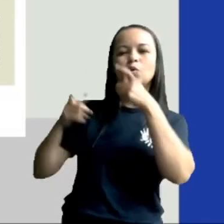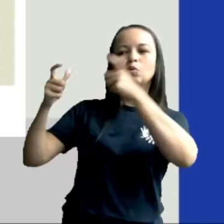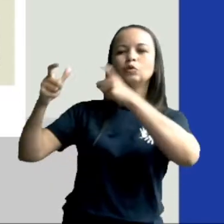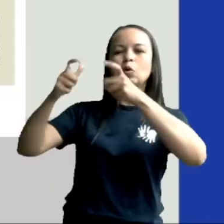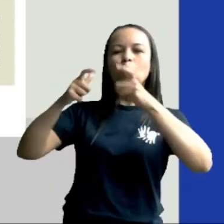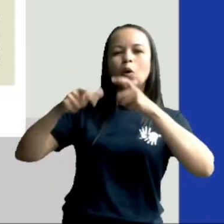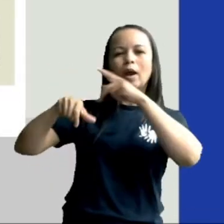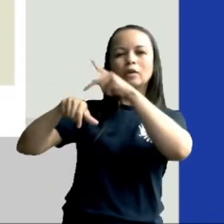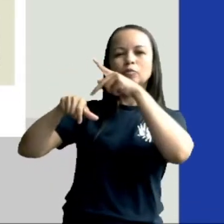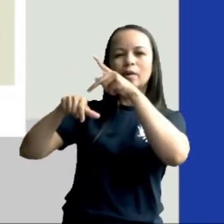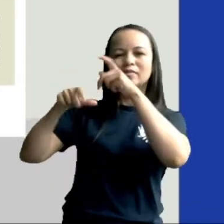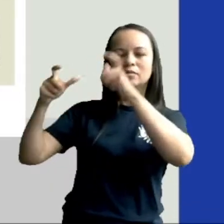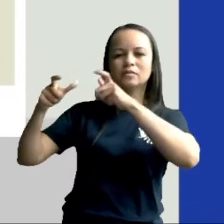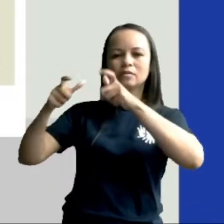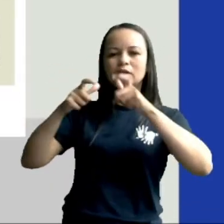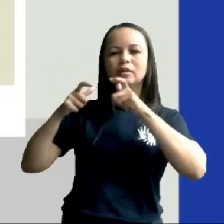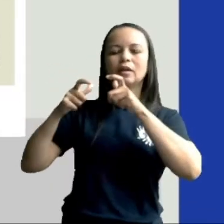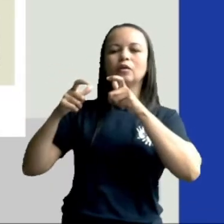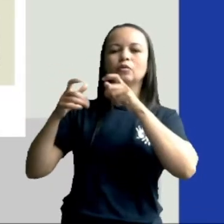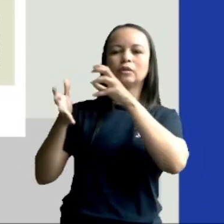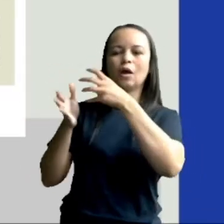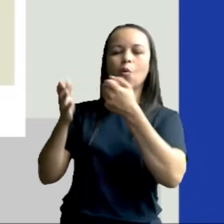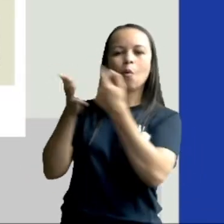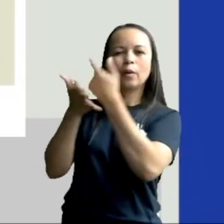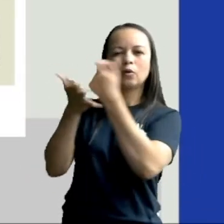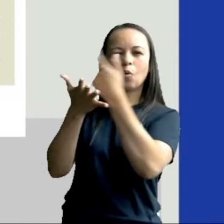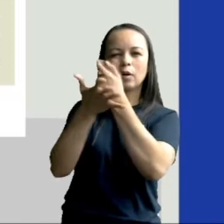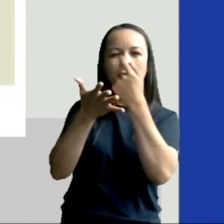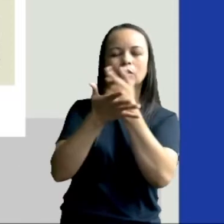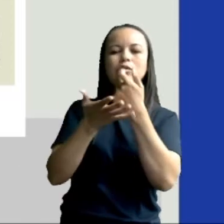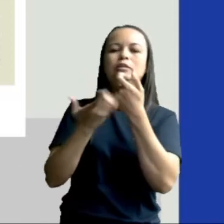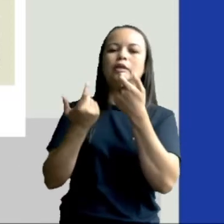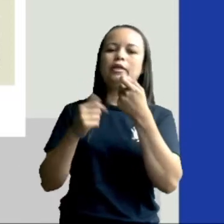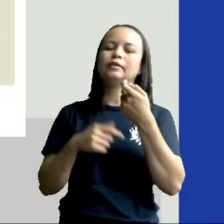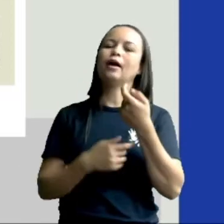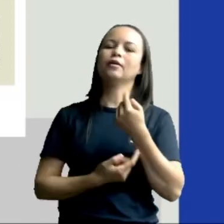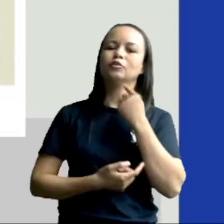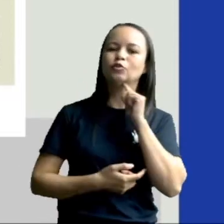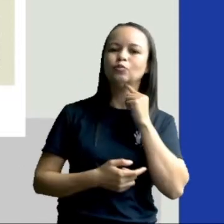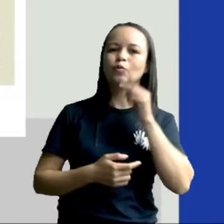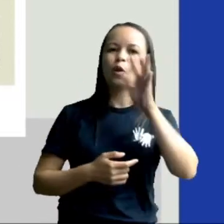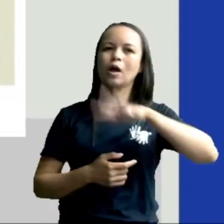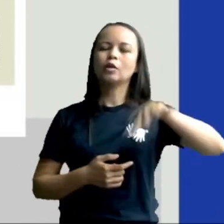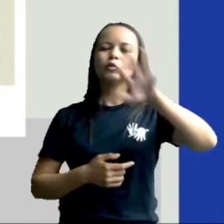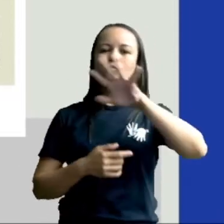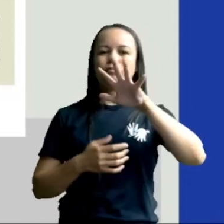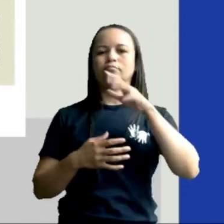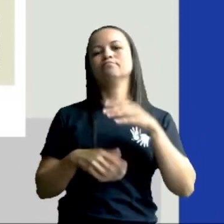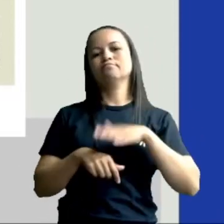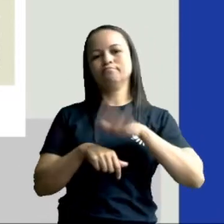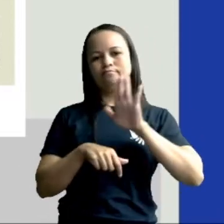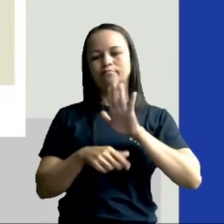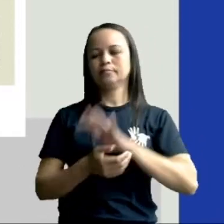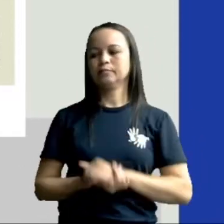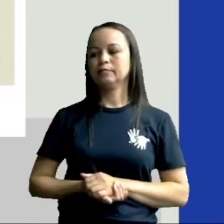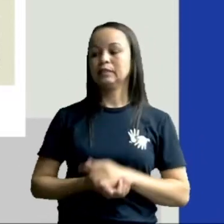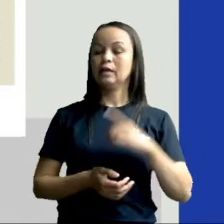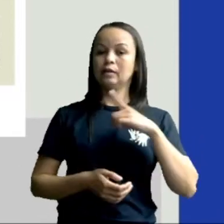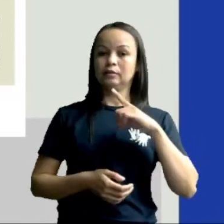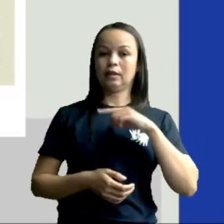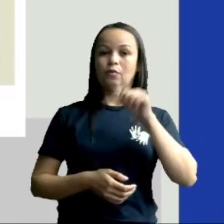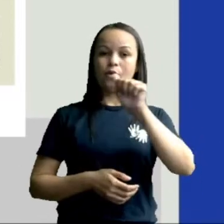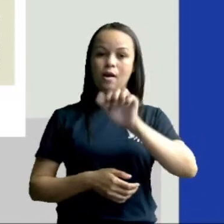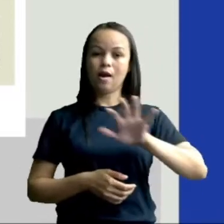Estão consumindo muito e, consequentemente, poluindo muito. Eu tenho aí a Ásia Oriental